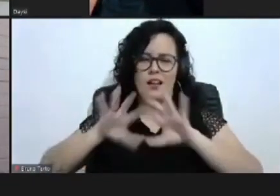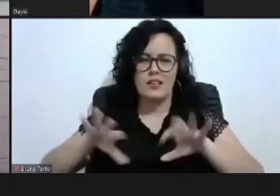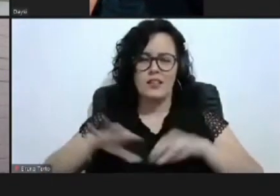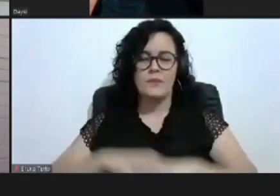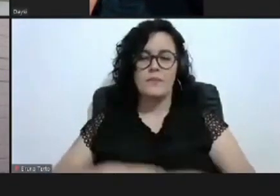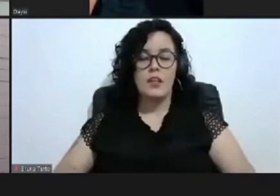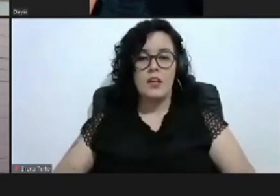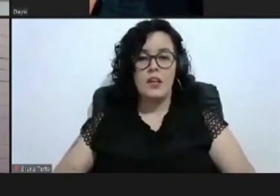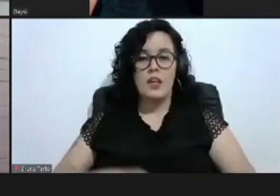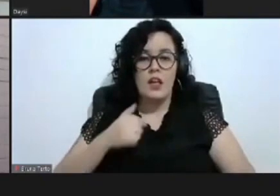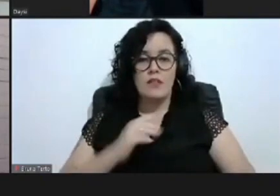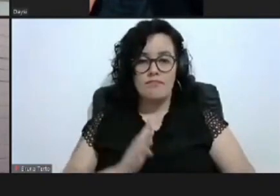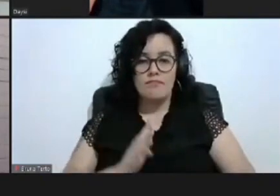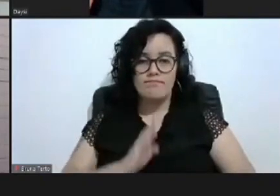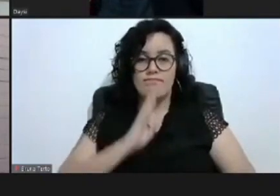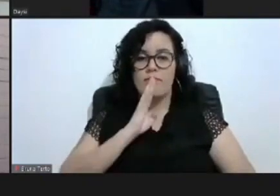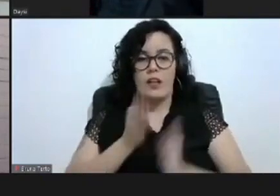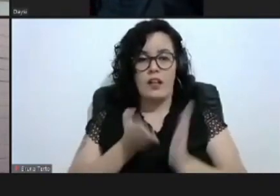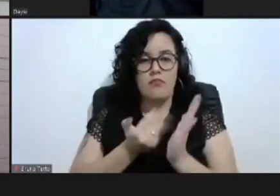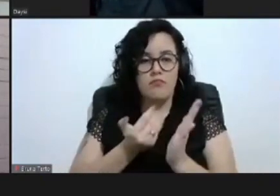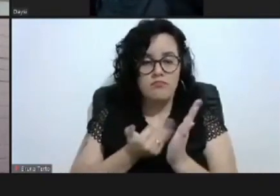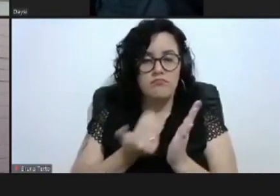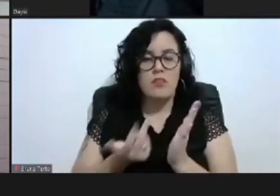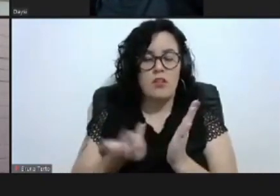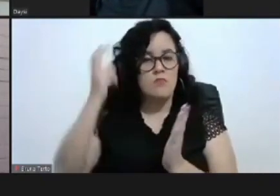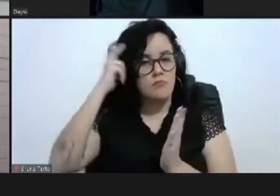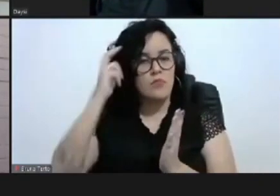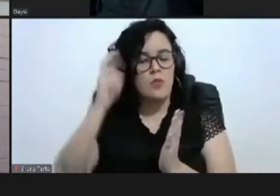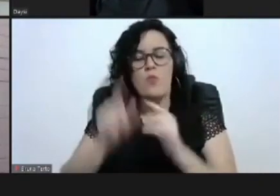literatura e o livro, ele teve esse